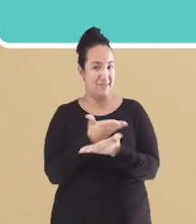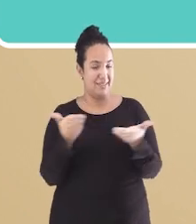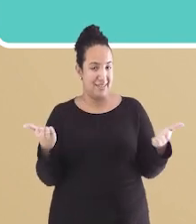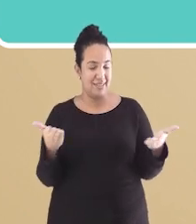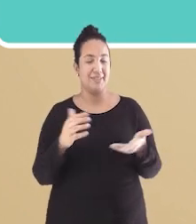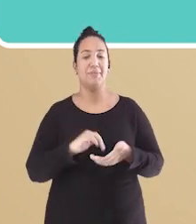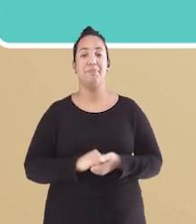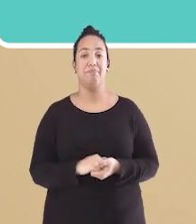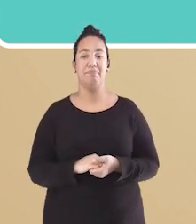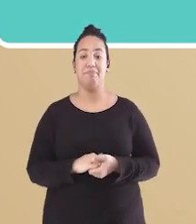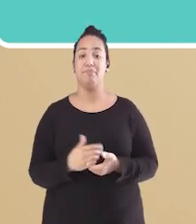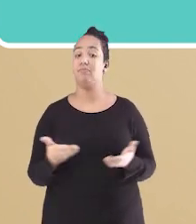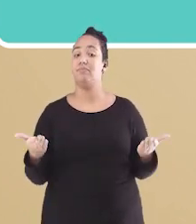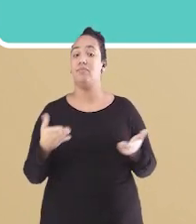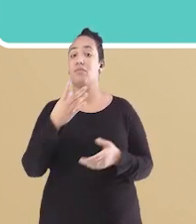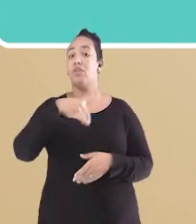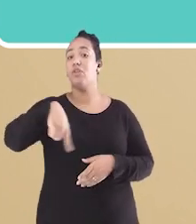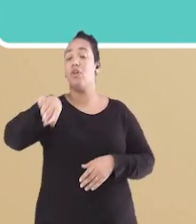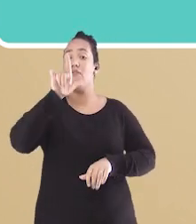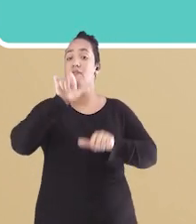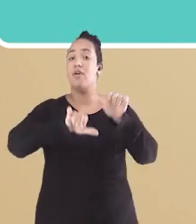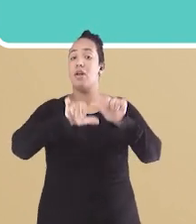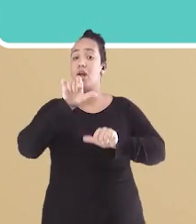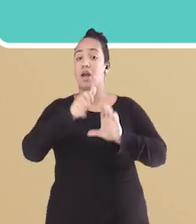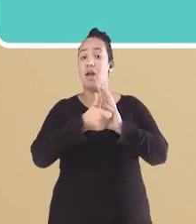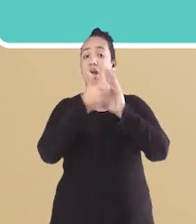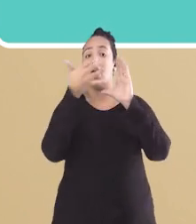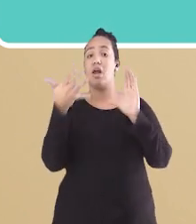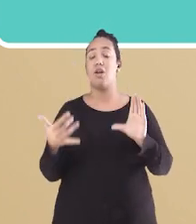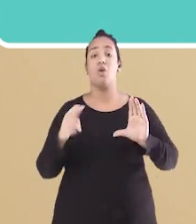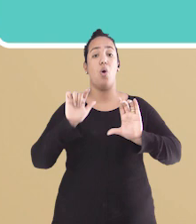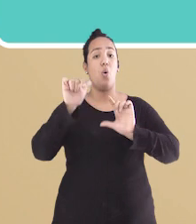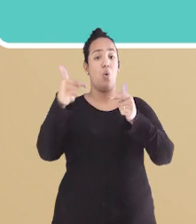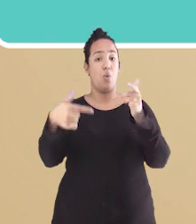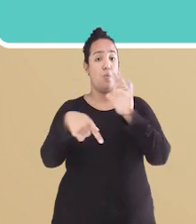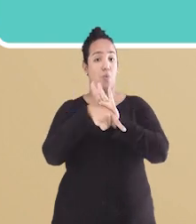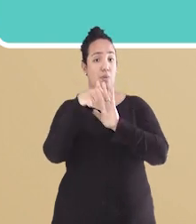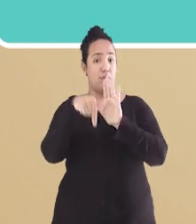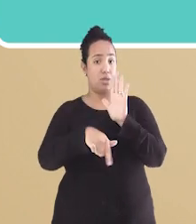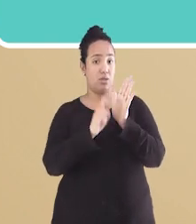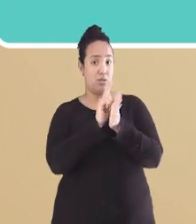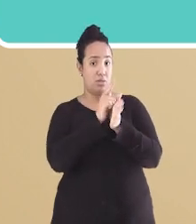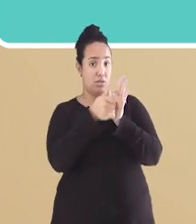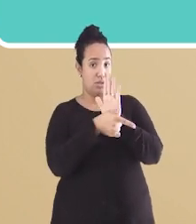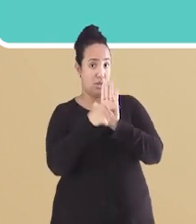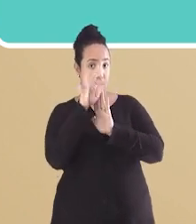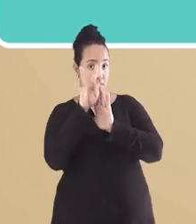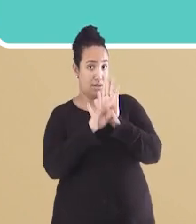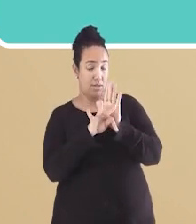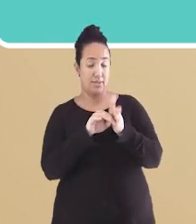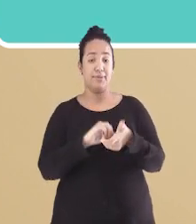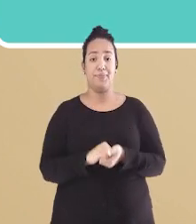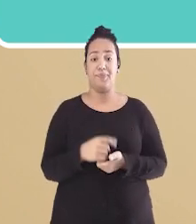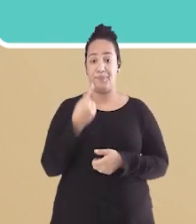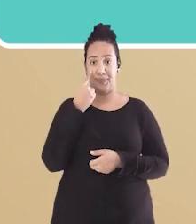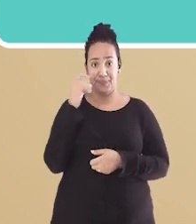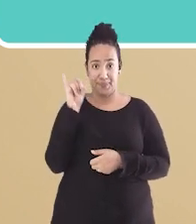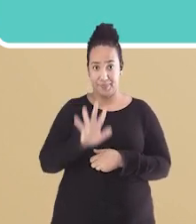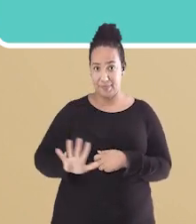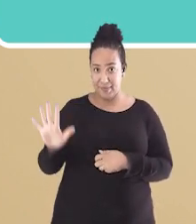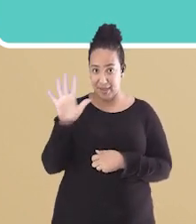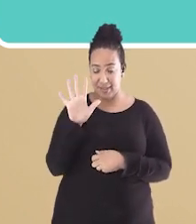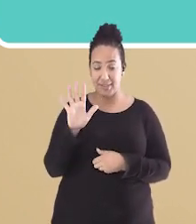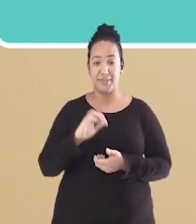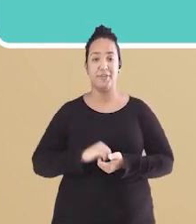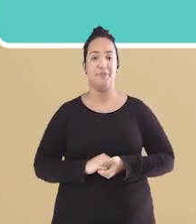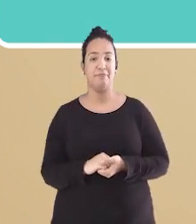você. Vamos analisar outras características desse gênero textual. Observe essa